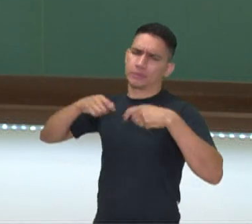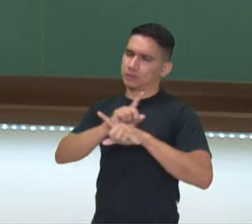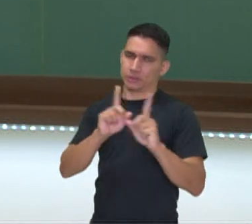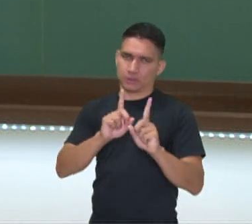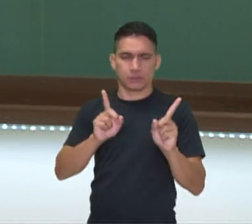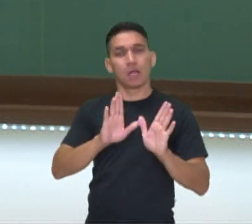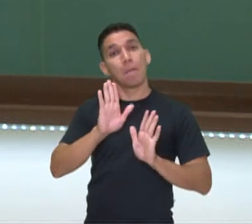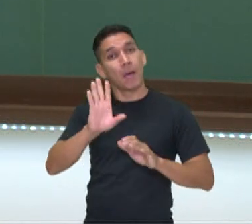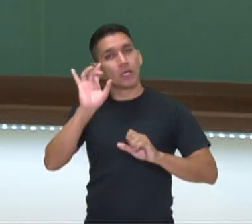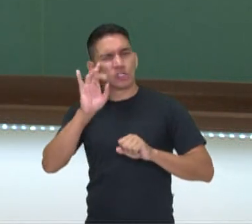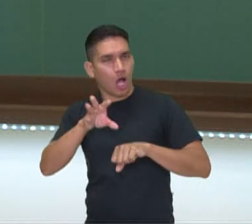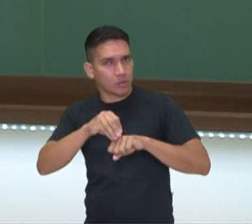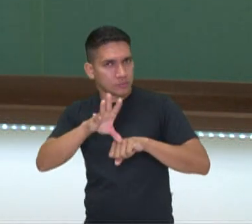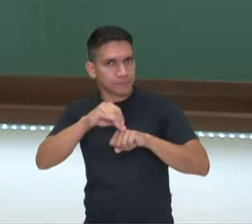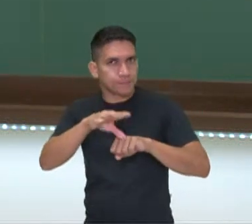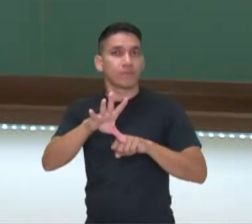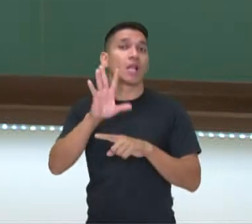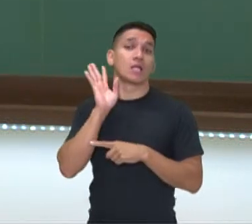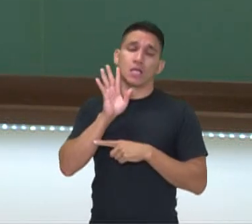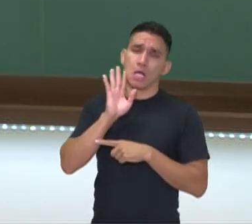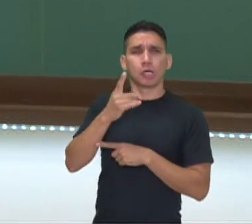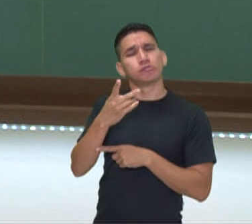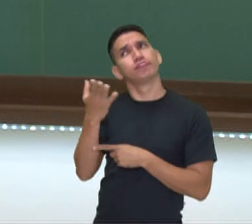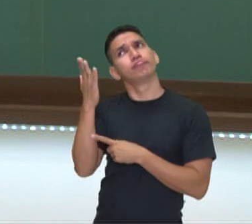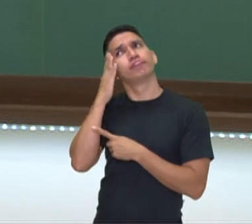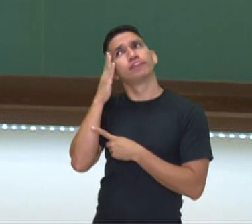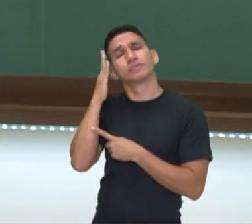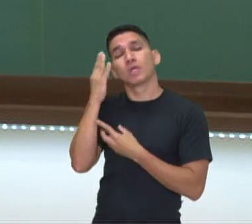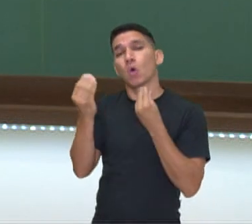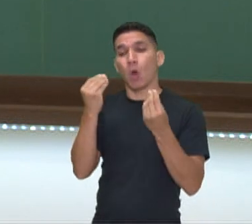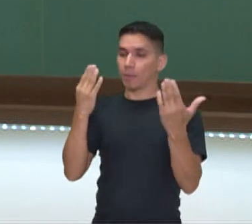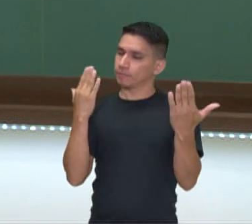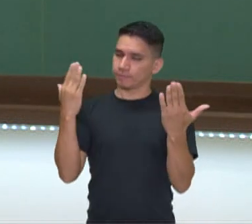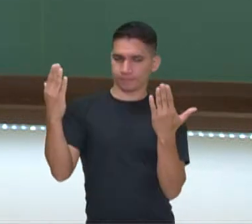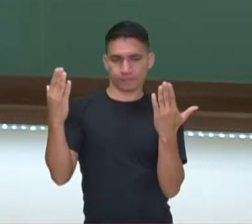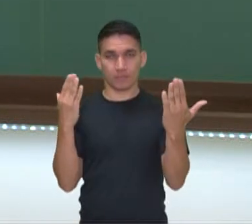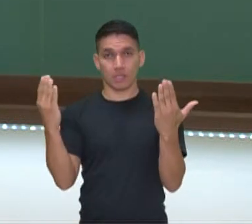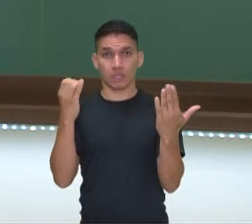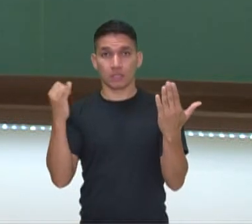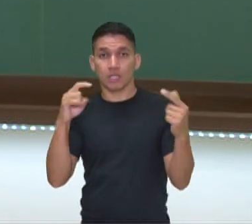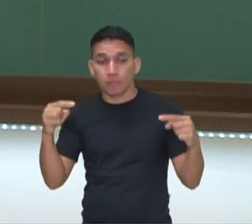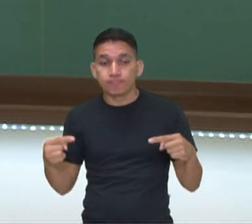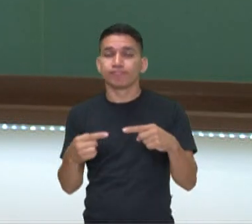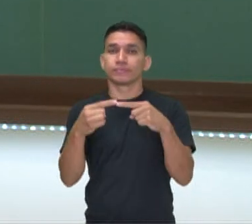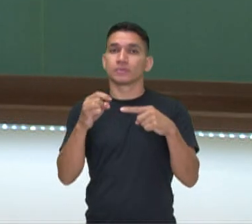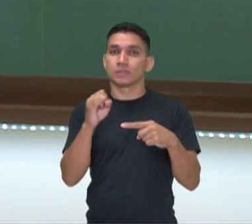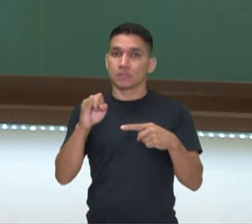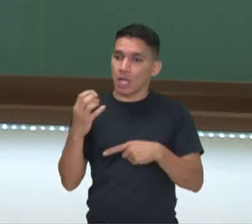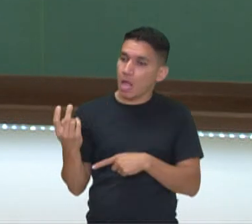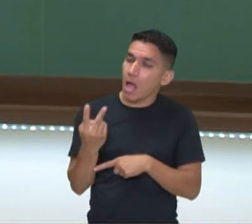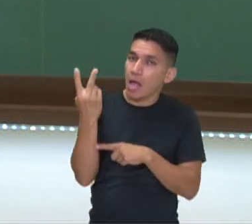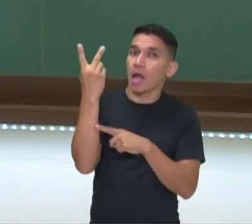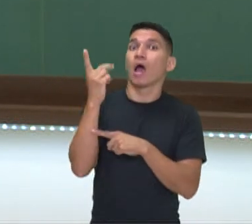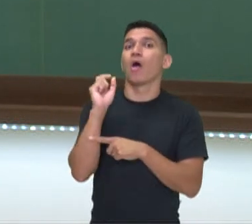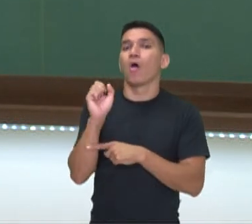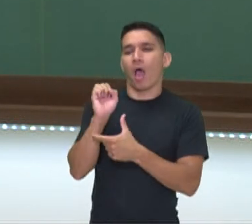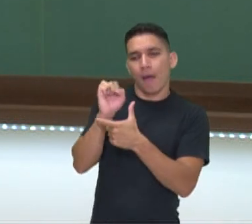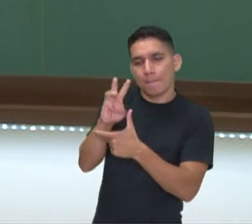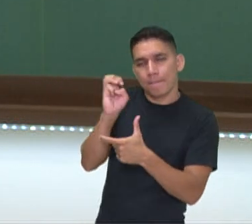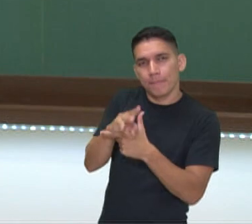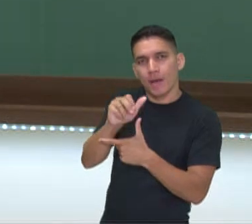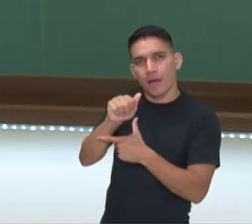professora aqui, mas é legal para você ter um parâmetro e também comparar aí se ela apresenta os aspectos essenciais que